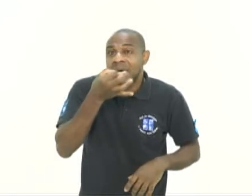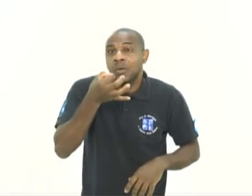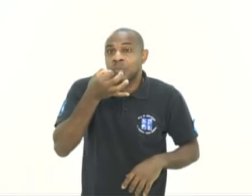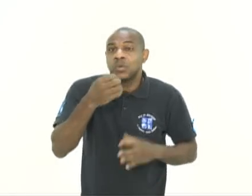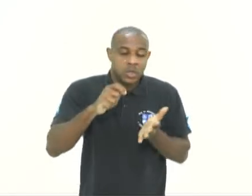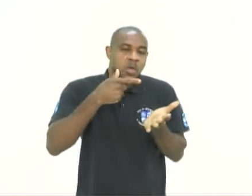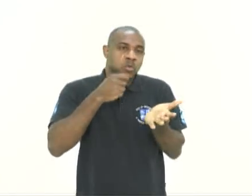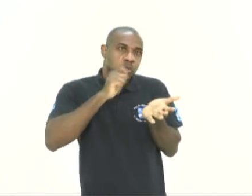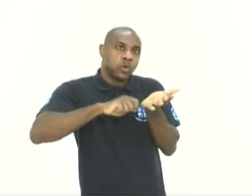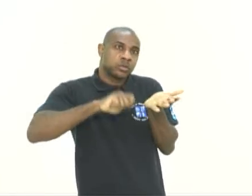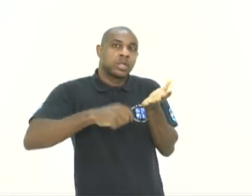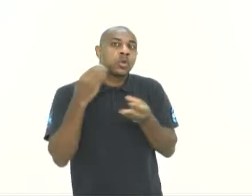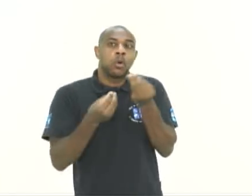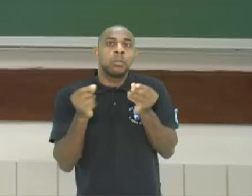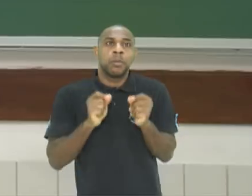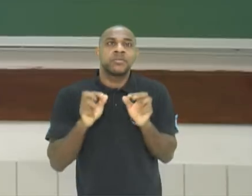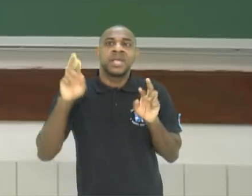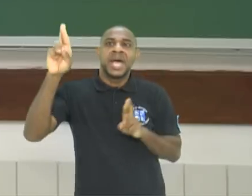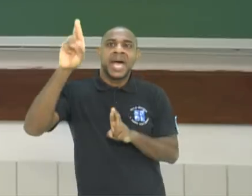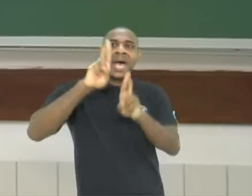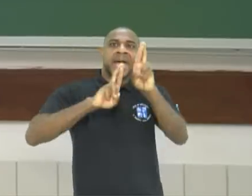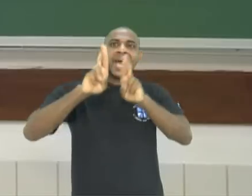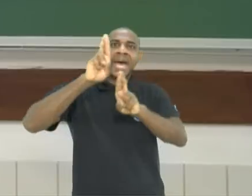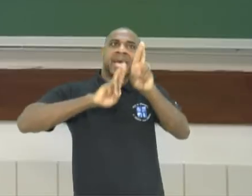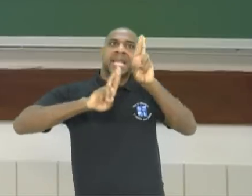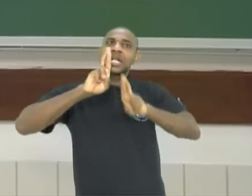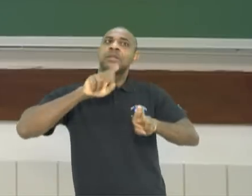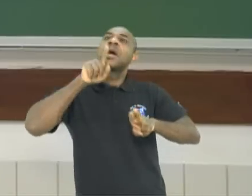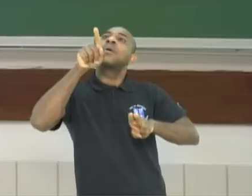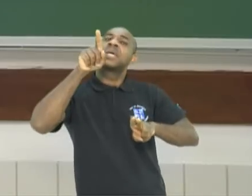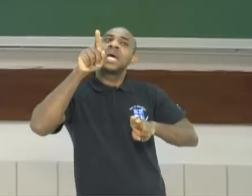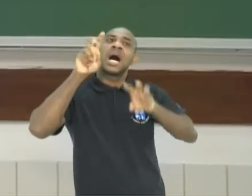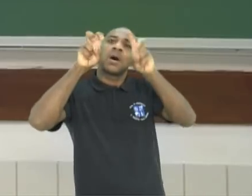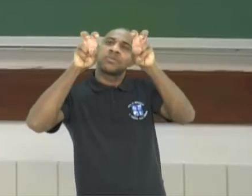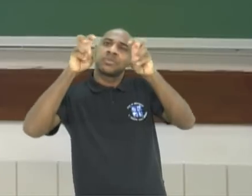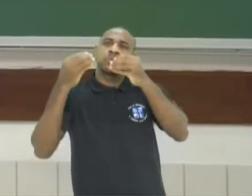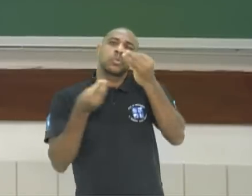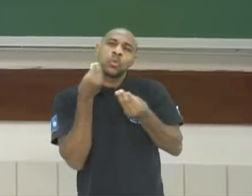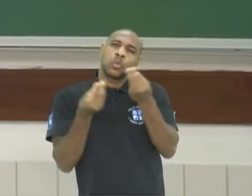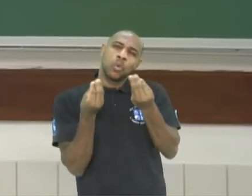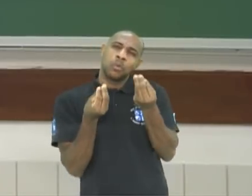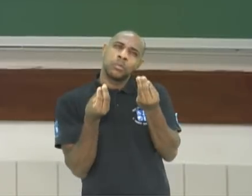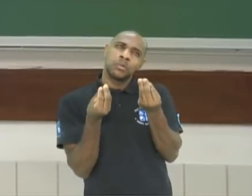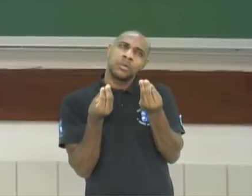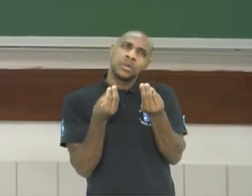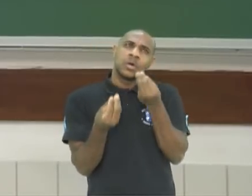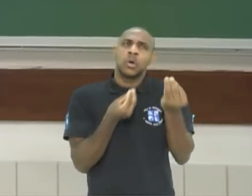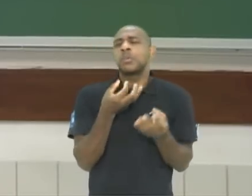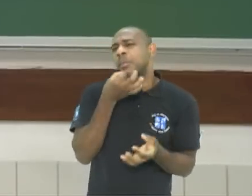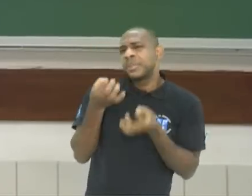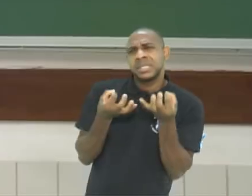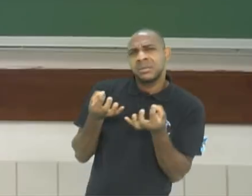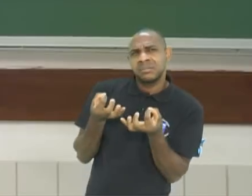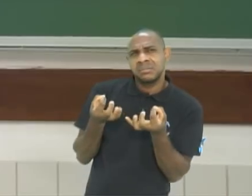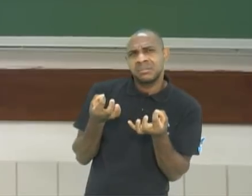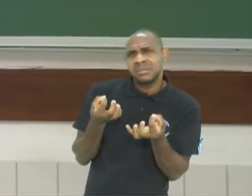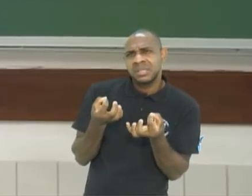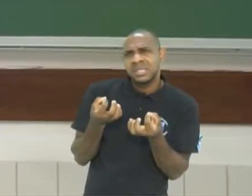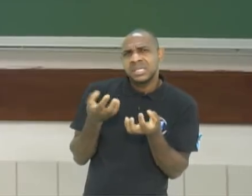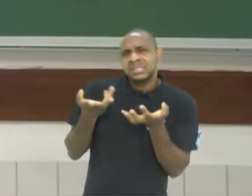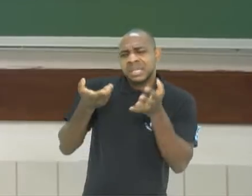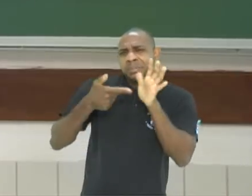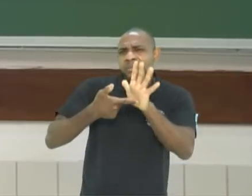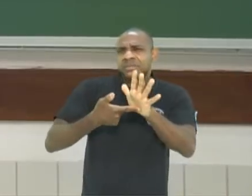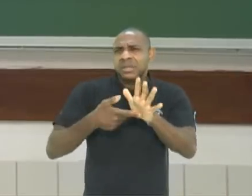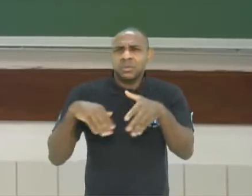relacioná-la ao título, a viralização do senso comum? Então, como que eu entendo a opinião? Qual será que é a opinião que ele está dando?